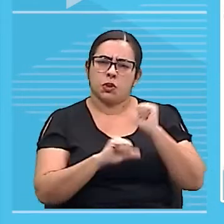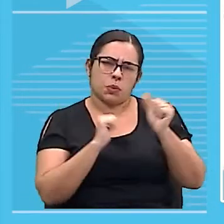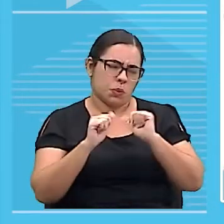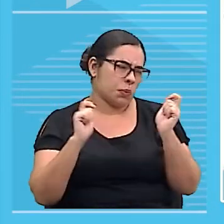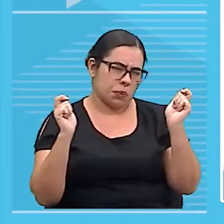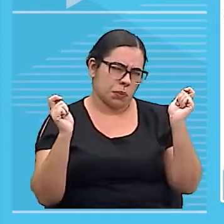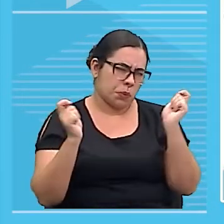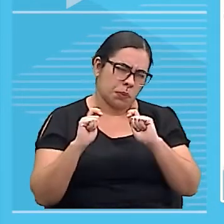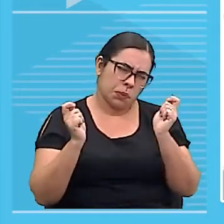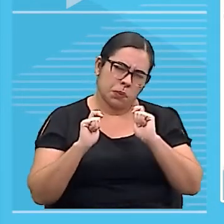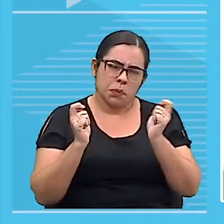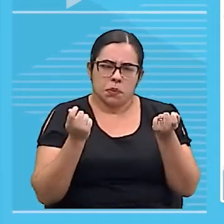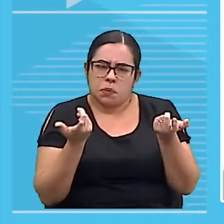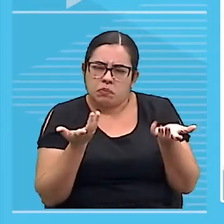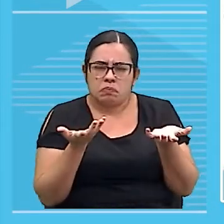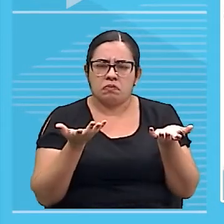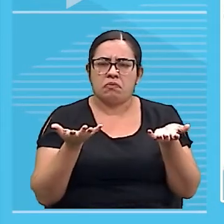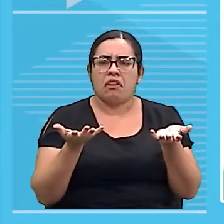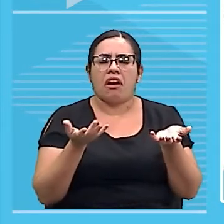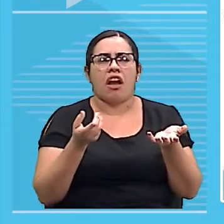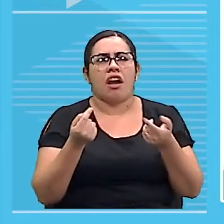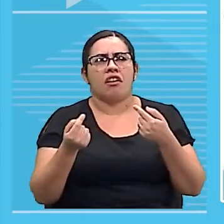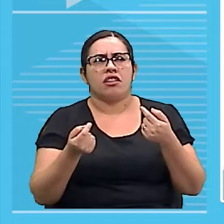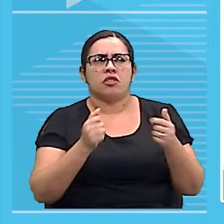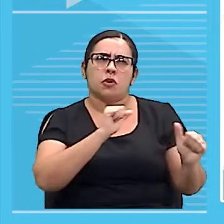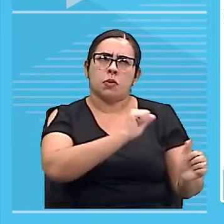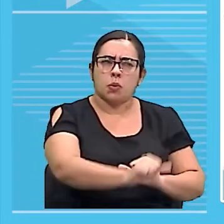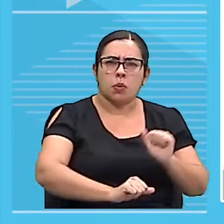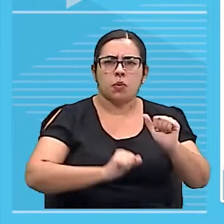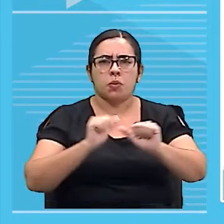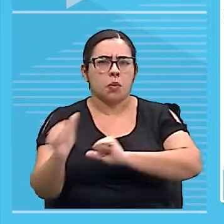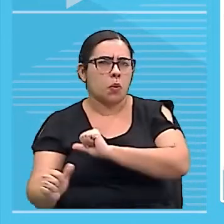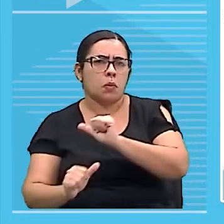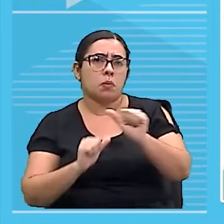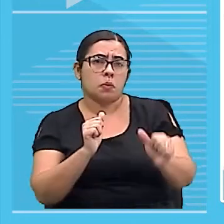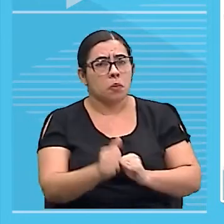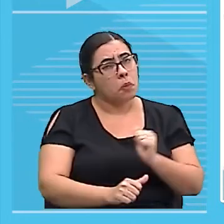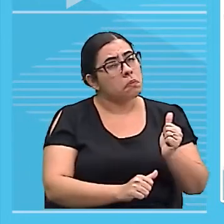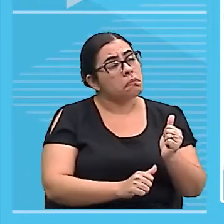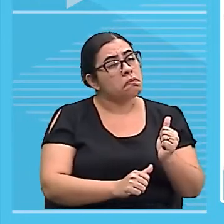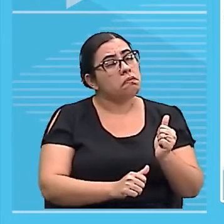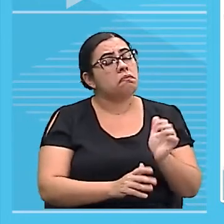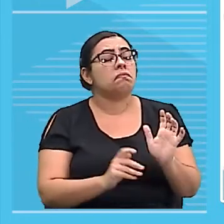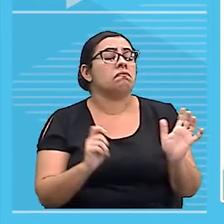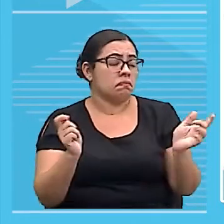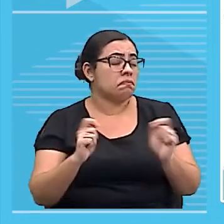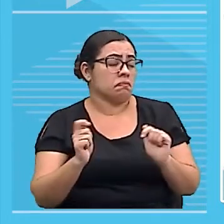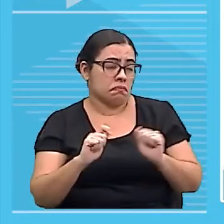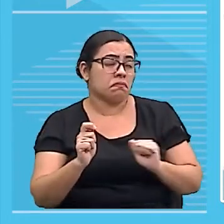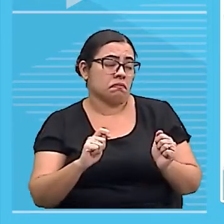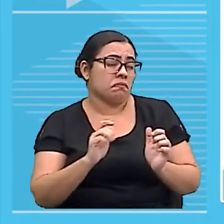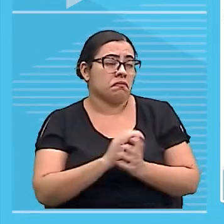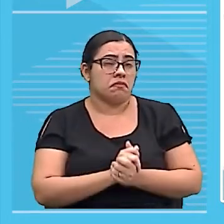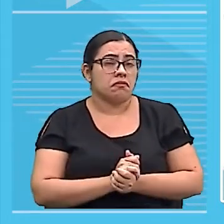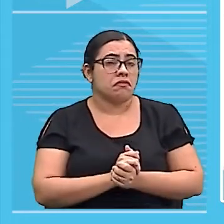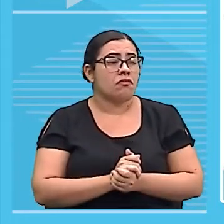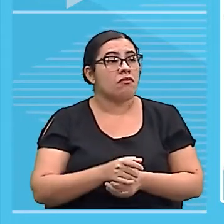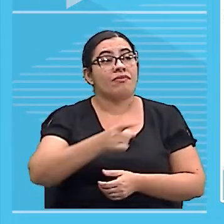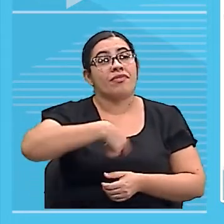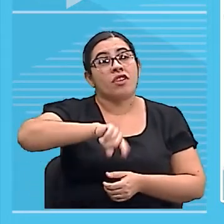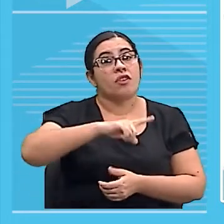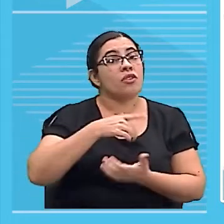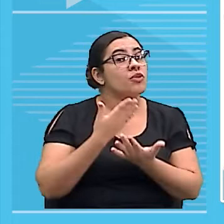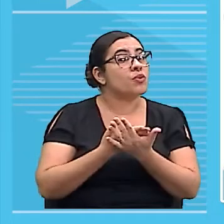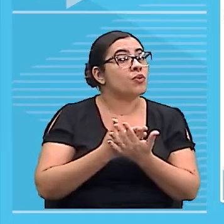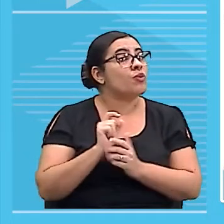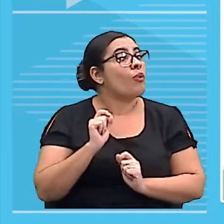de associação para Associação sim E qual é o nome da associação que a gente está